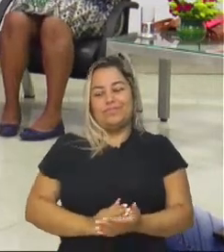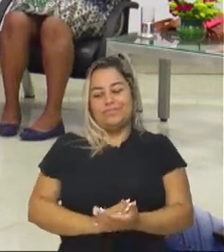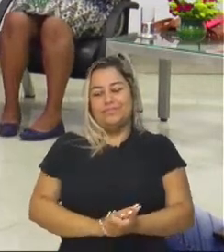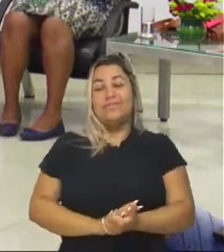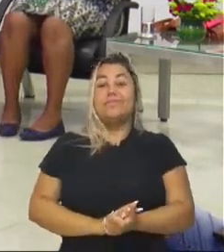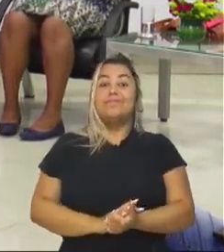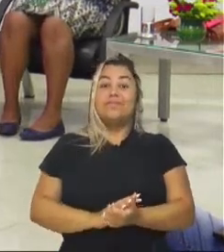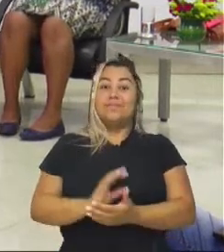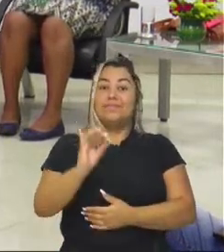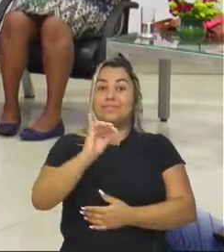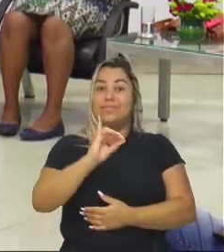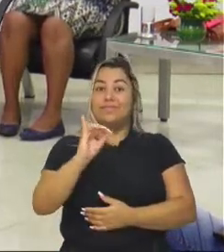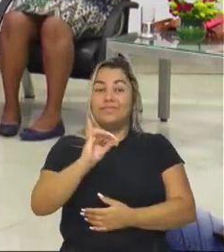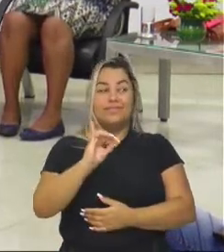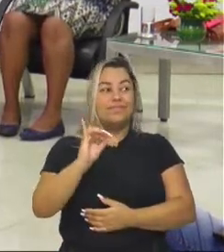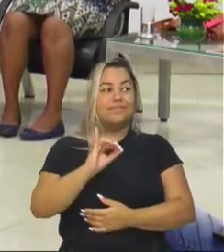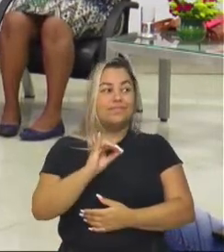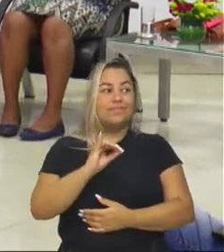Fala, galera. João Vilela.